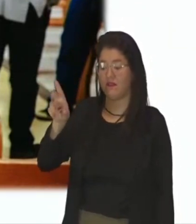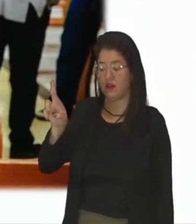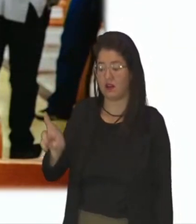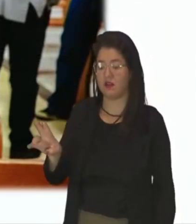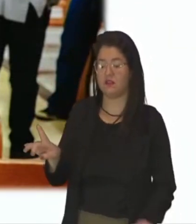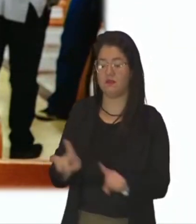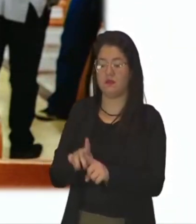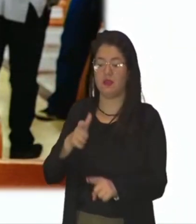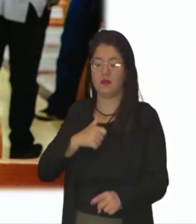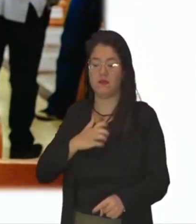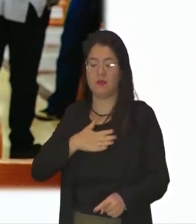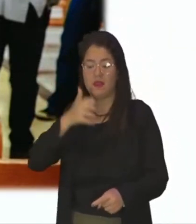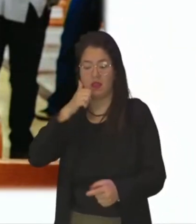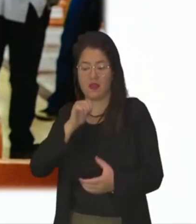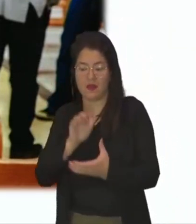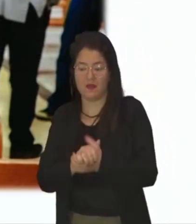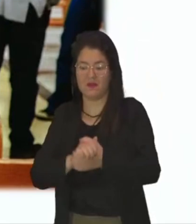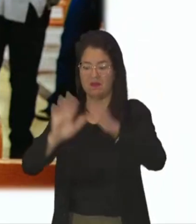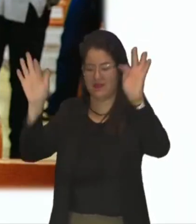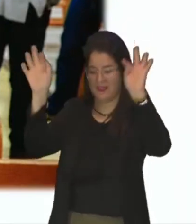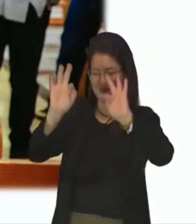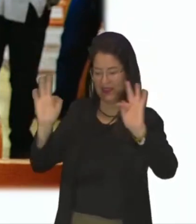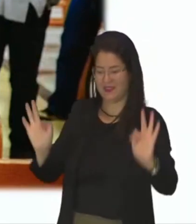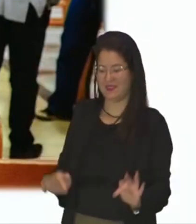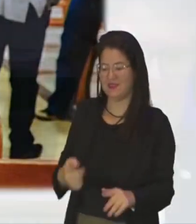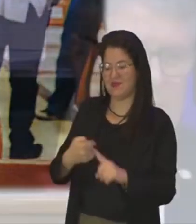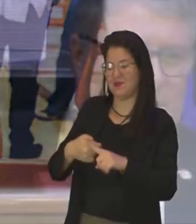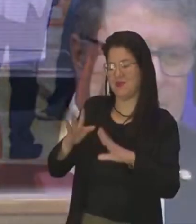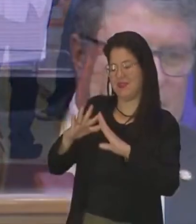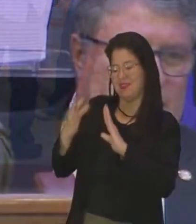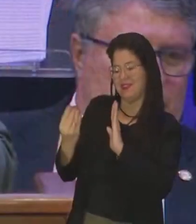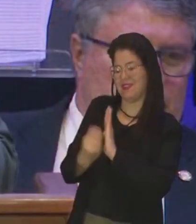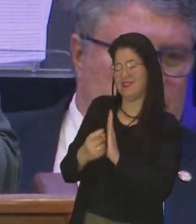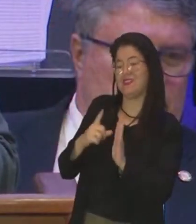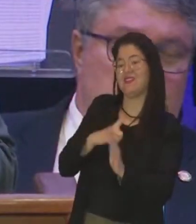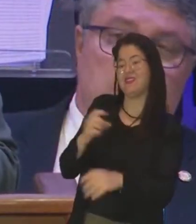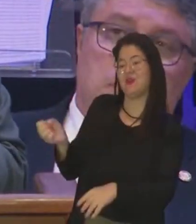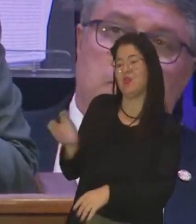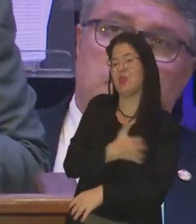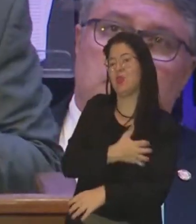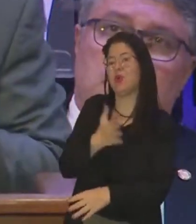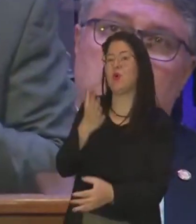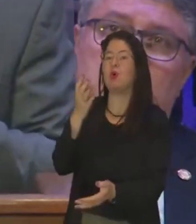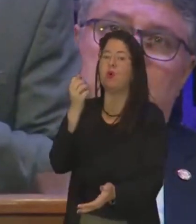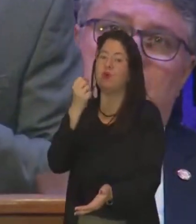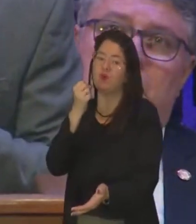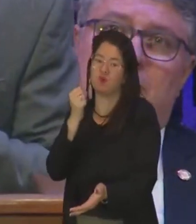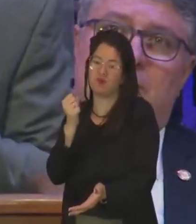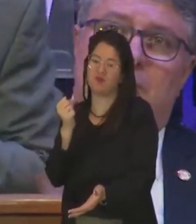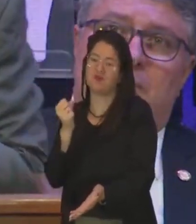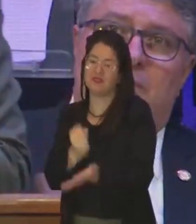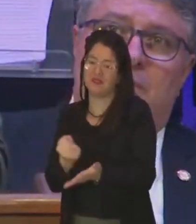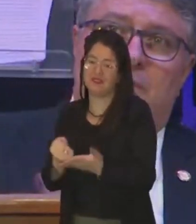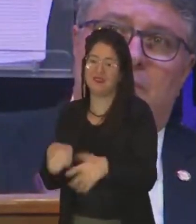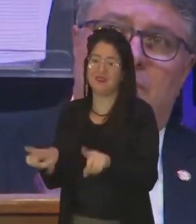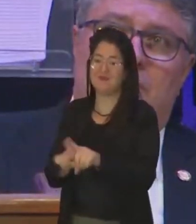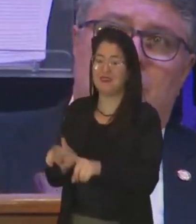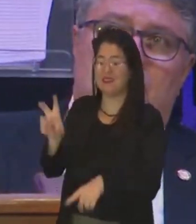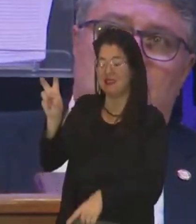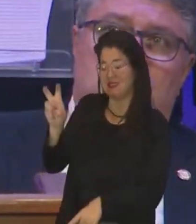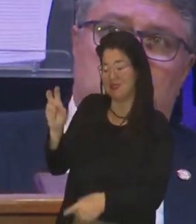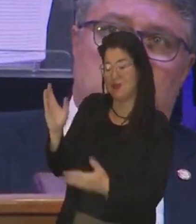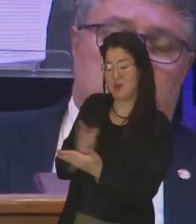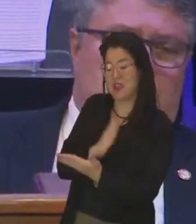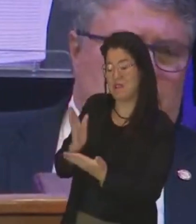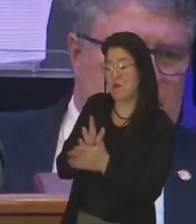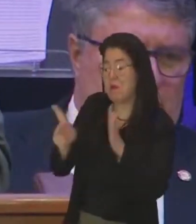ali comigo, nós felizes, né, com mais esse. Agora a igreja xerente tem o Novo Testamento e tem o Pentateuco para lerem na sua própria